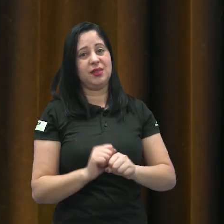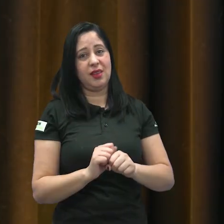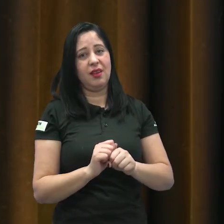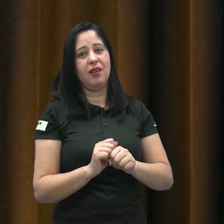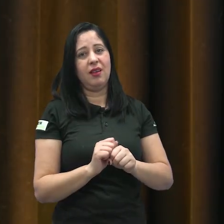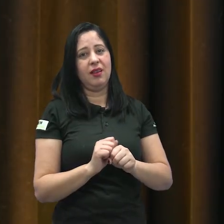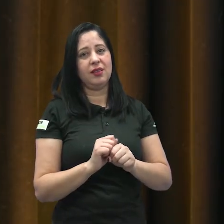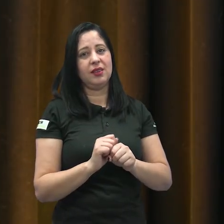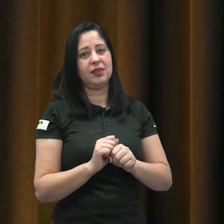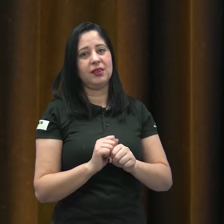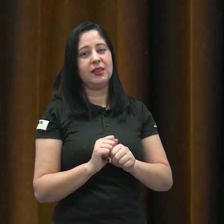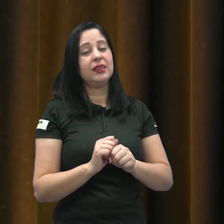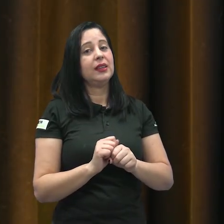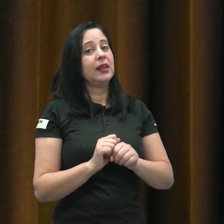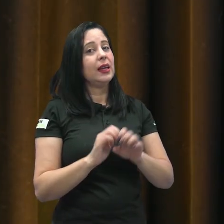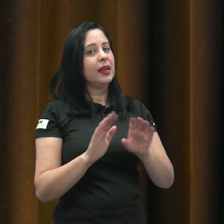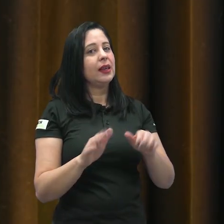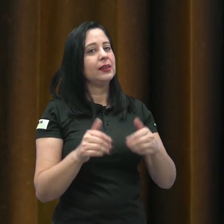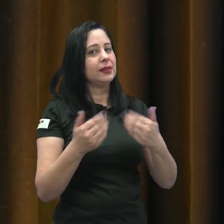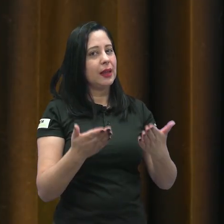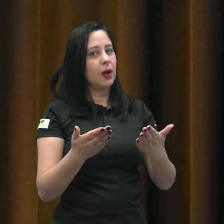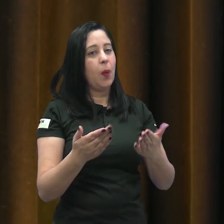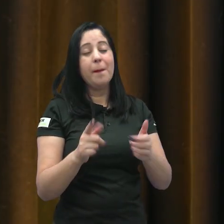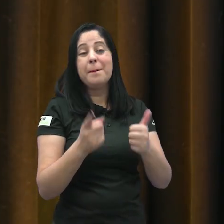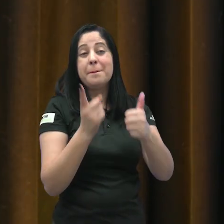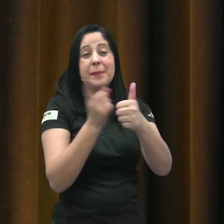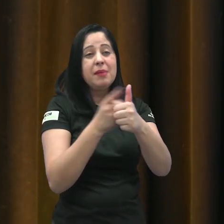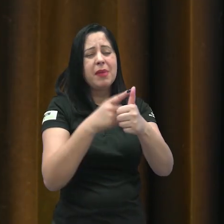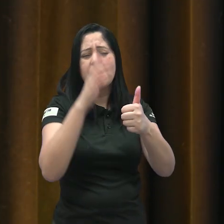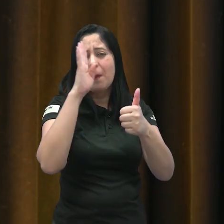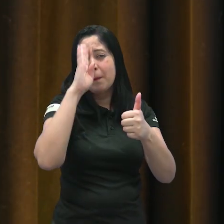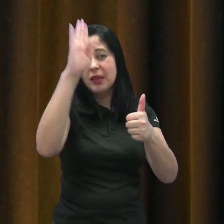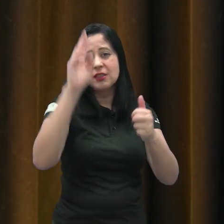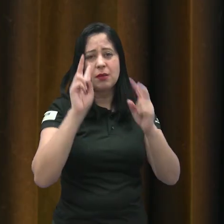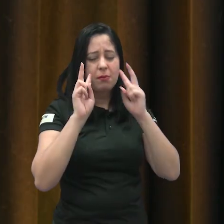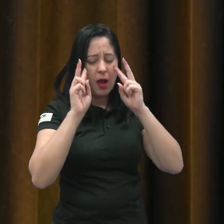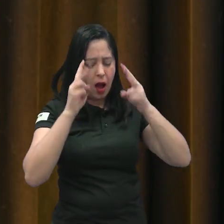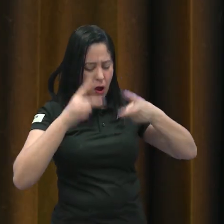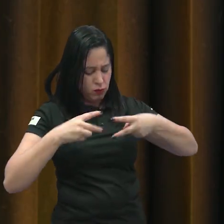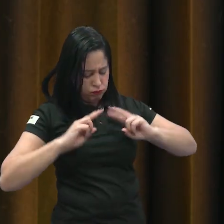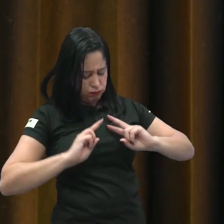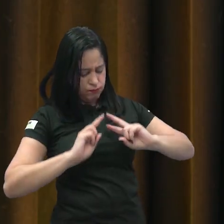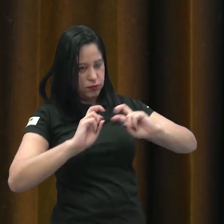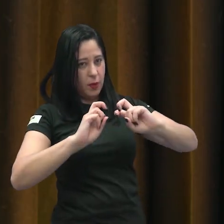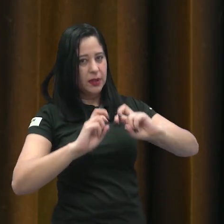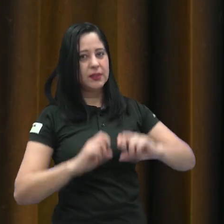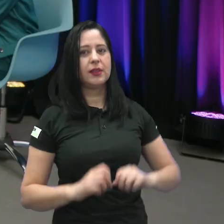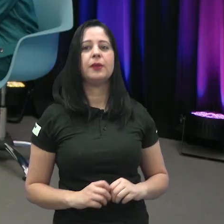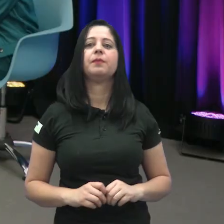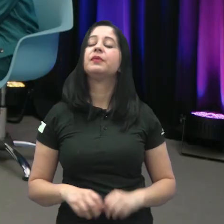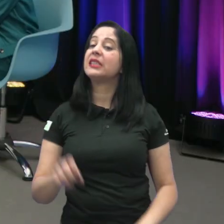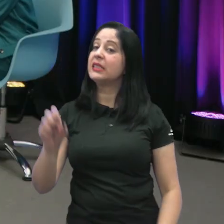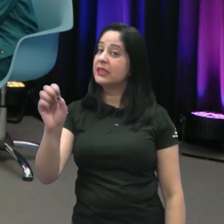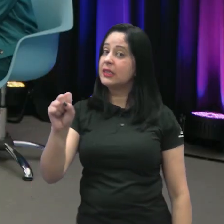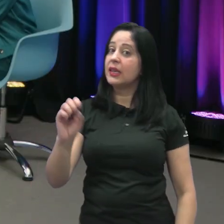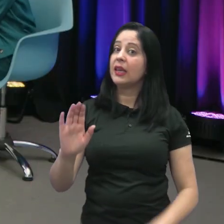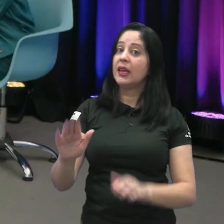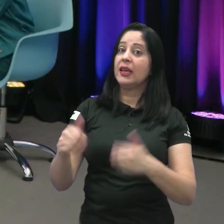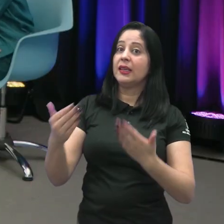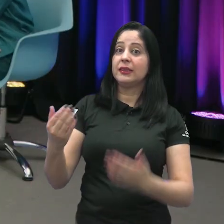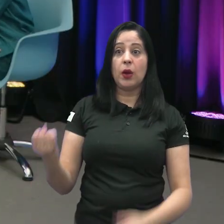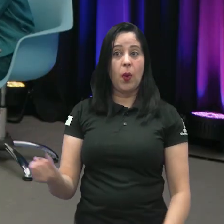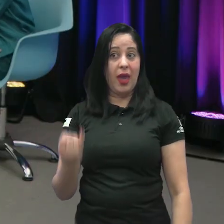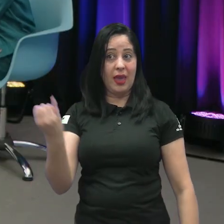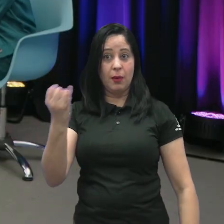Então, eu acho que o autoconhecimento é fundamental até para você ter um convite empatia. A gente se conhecer primeiro para